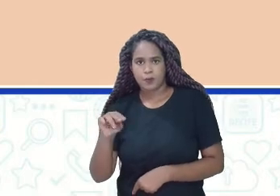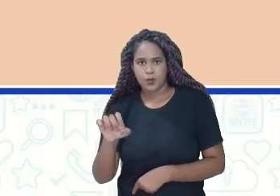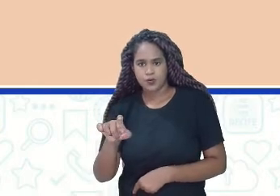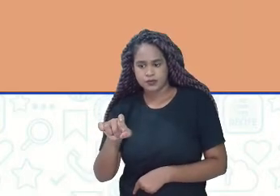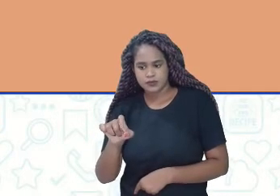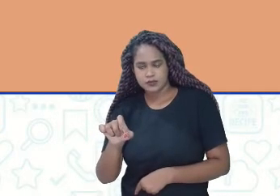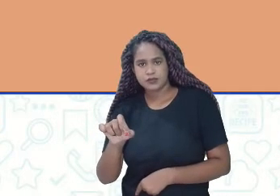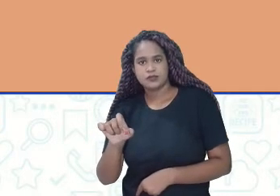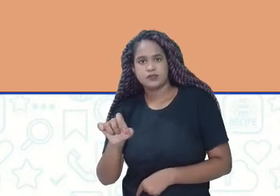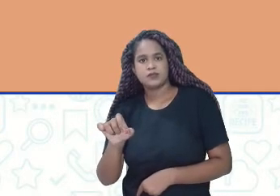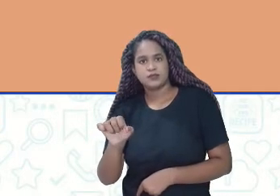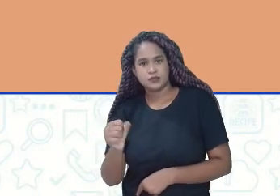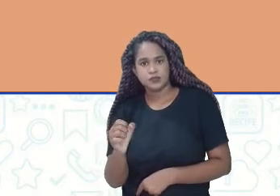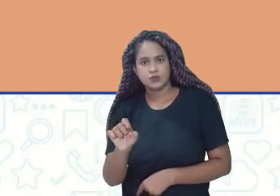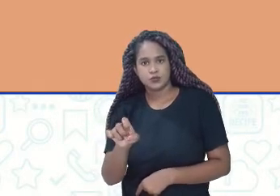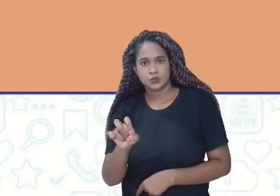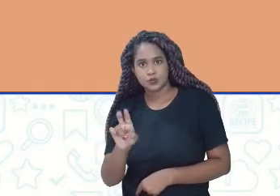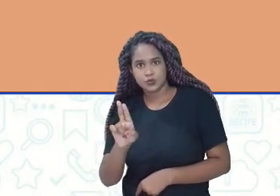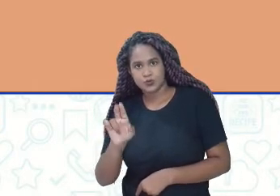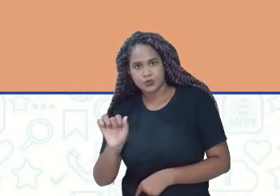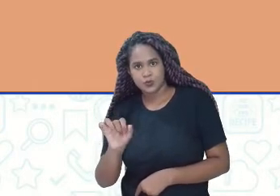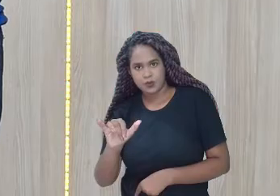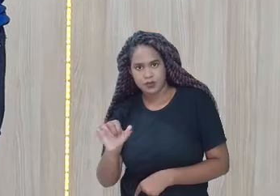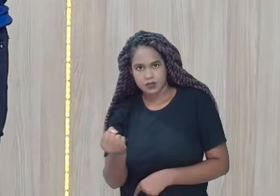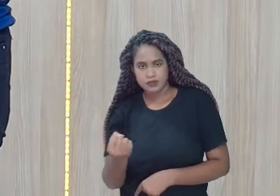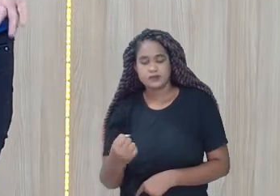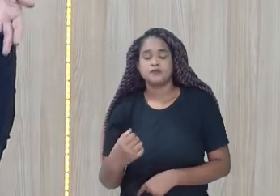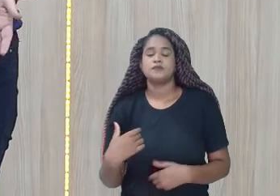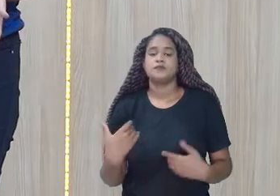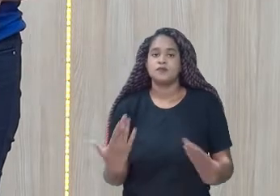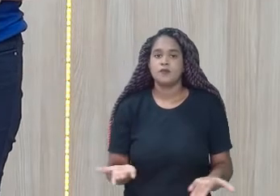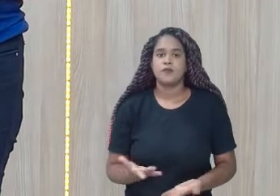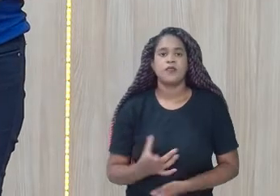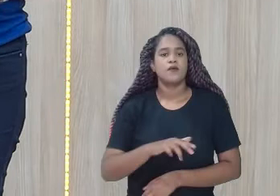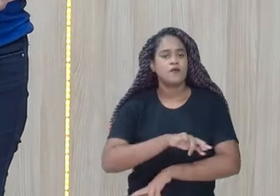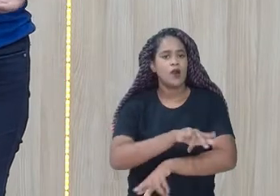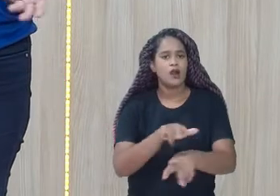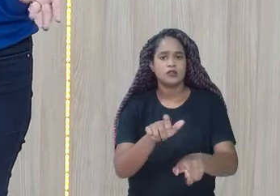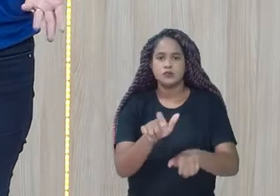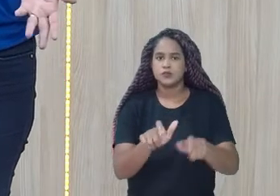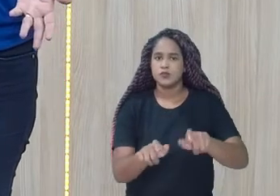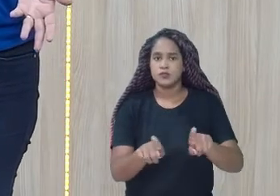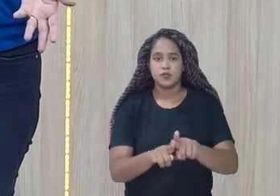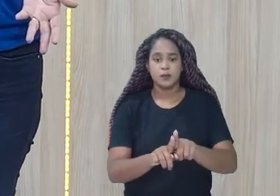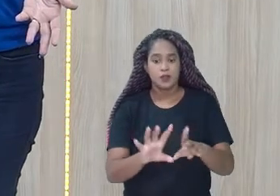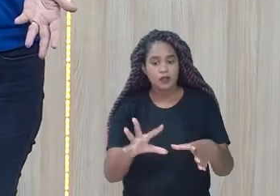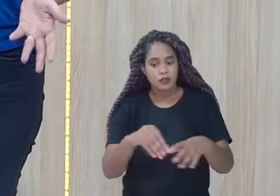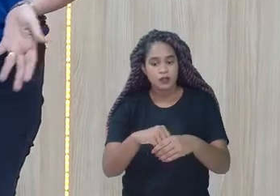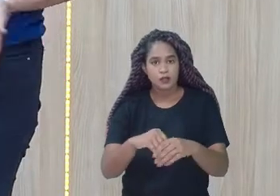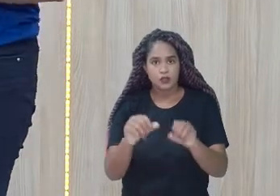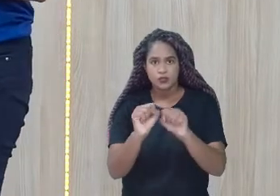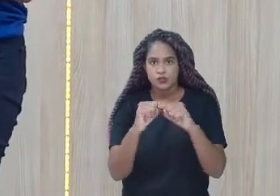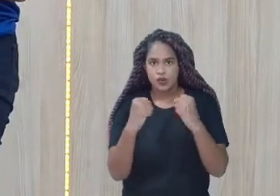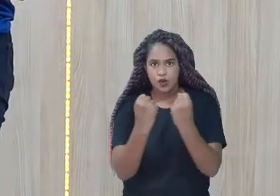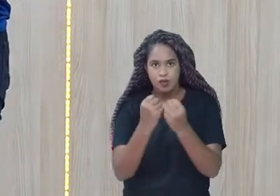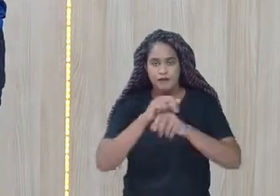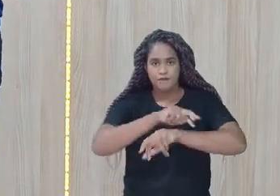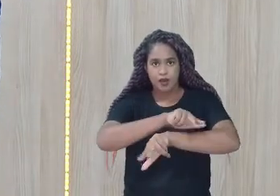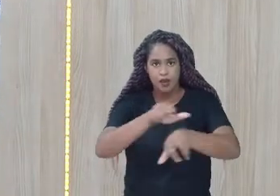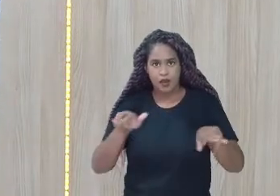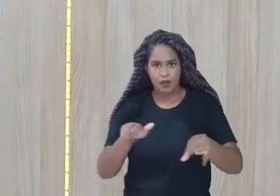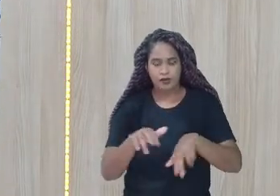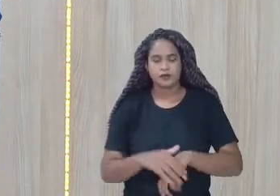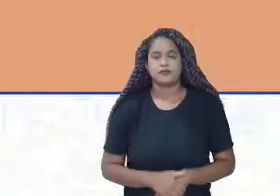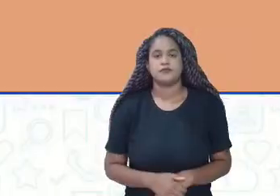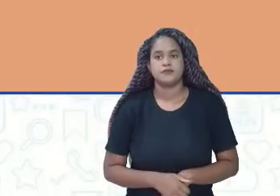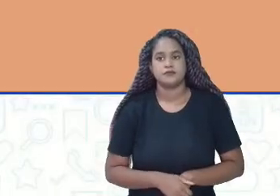ela aparece em várias pessoas, em vários níveis também sociais, que é o que vamos ver também. E também, ela, apesar